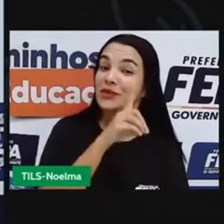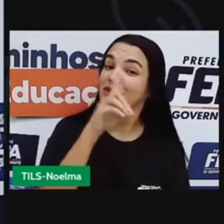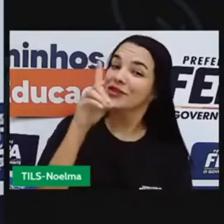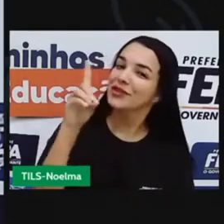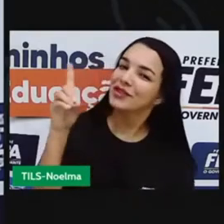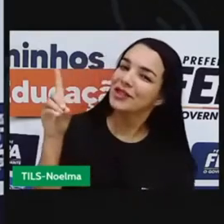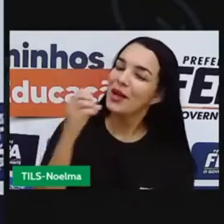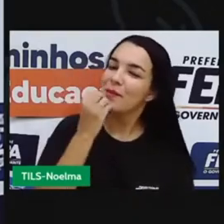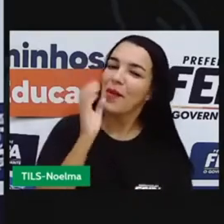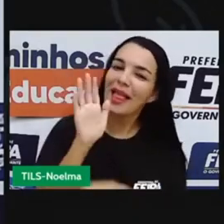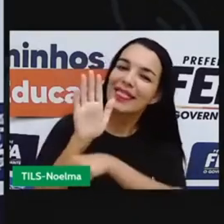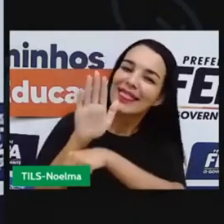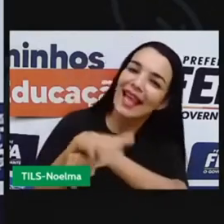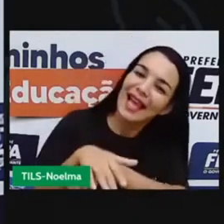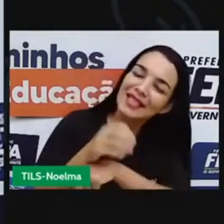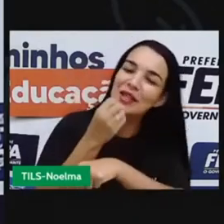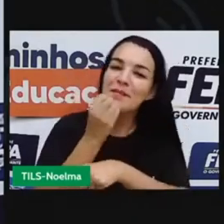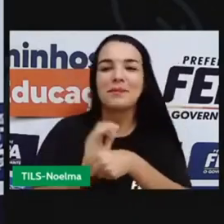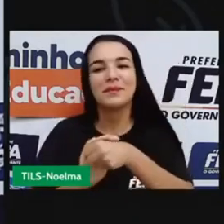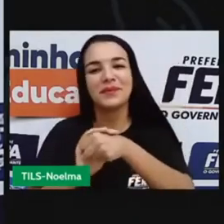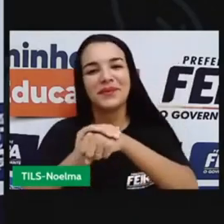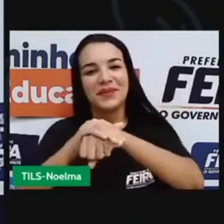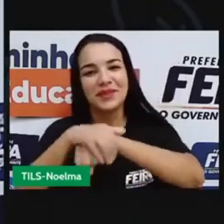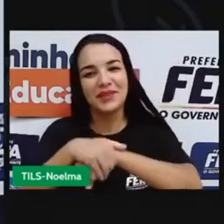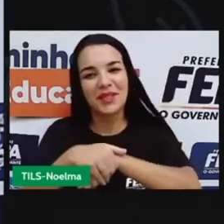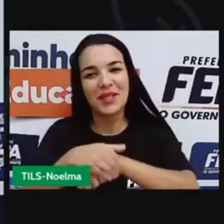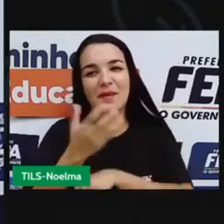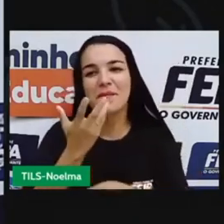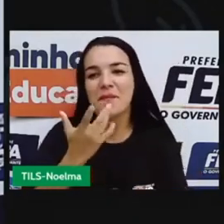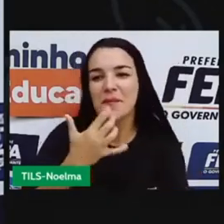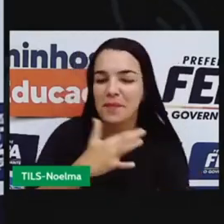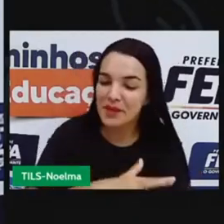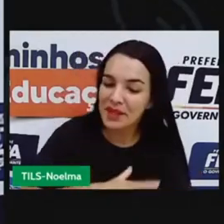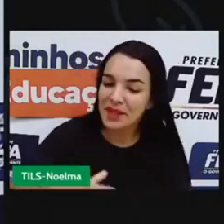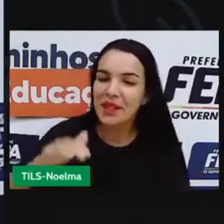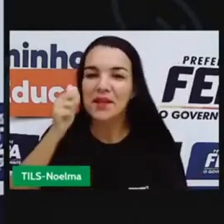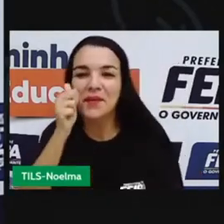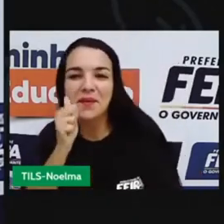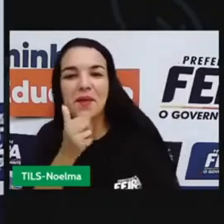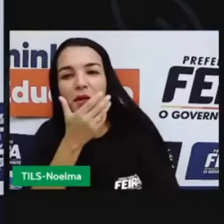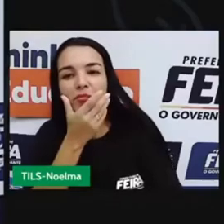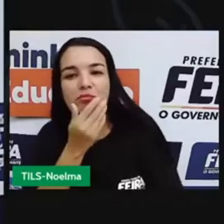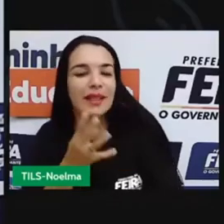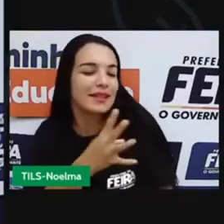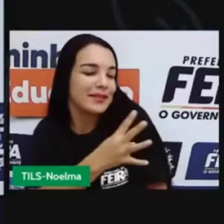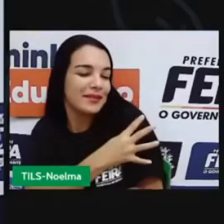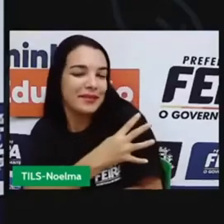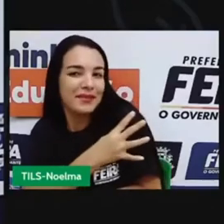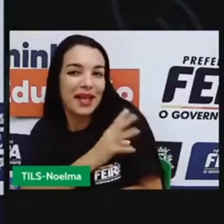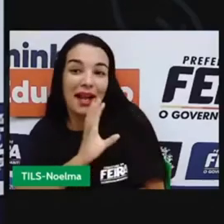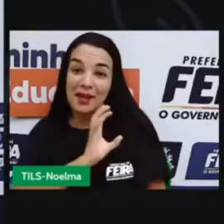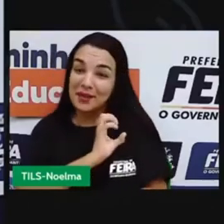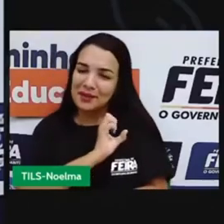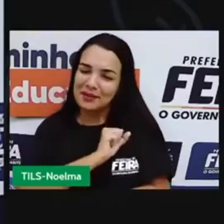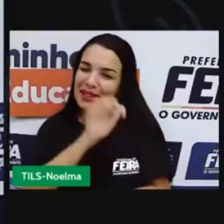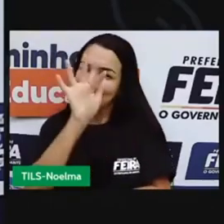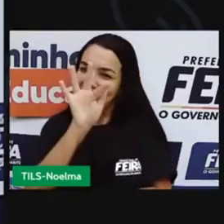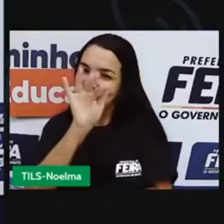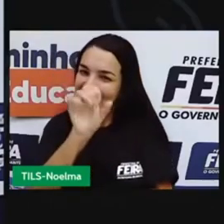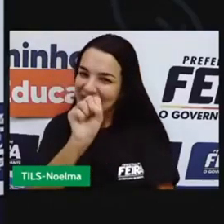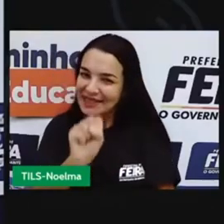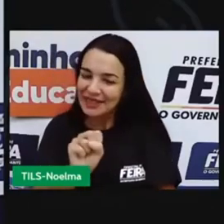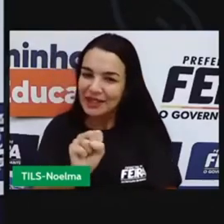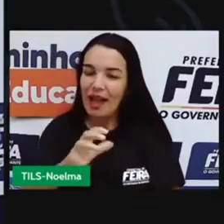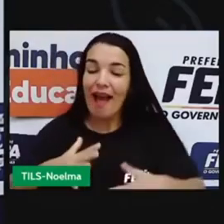Bom dia, boa tarde, boa noite, meninos e meninas, nossos queridos quarto ano de Feira de